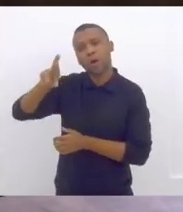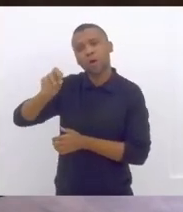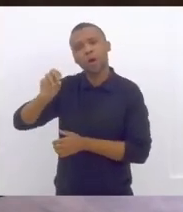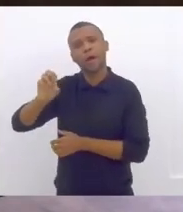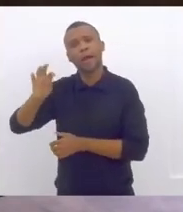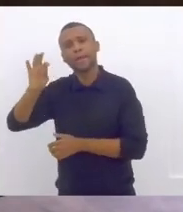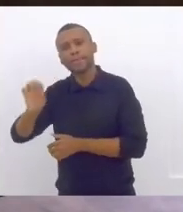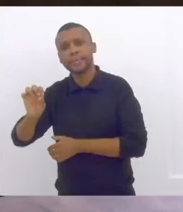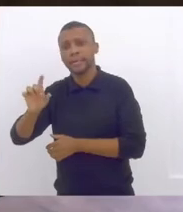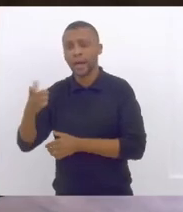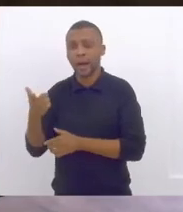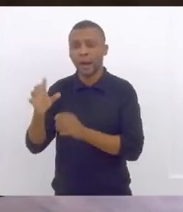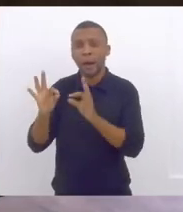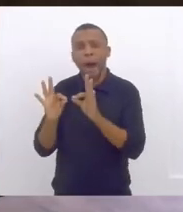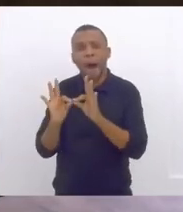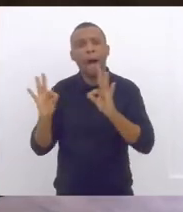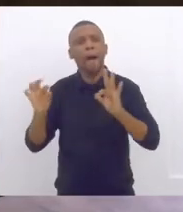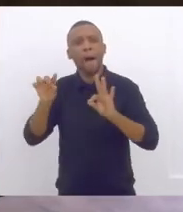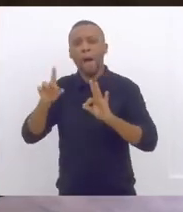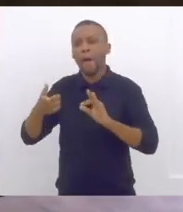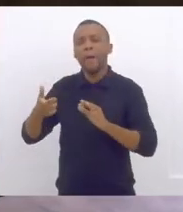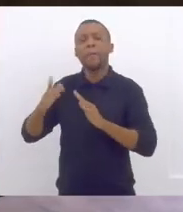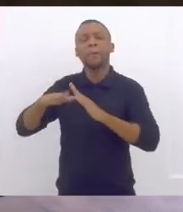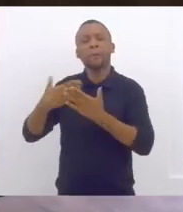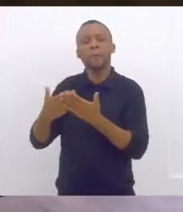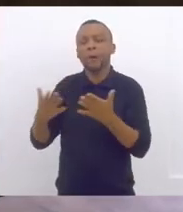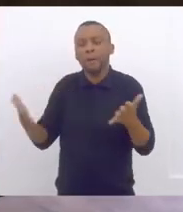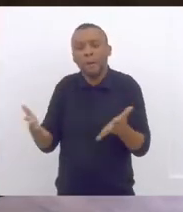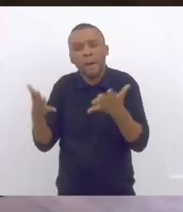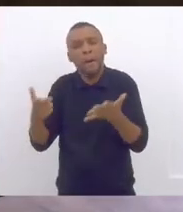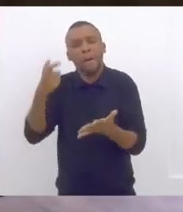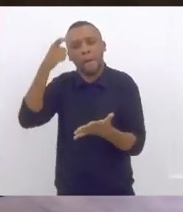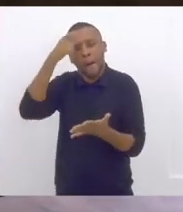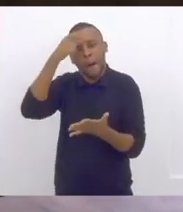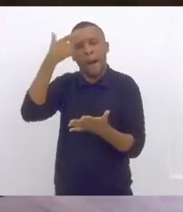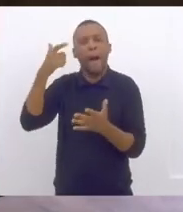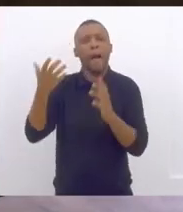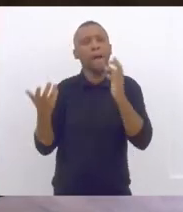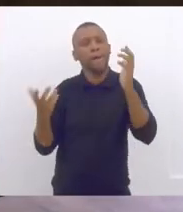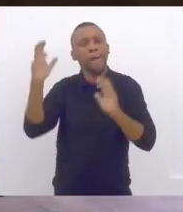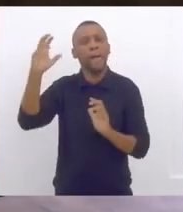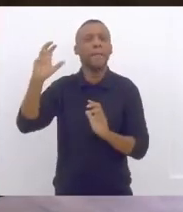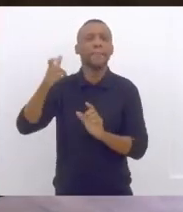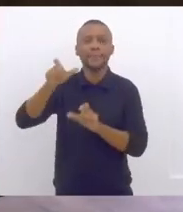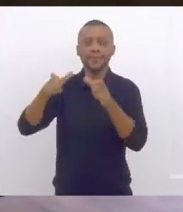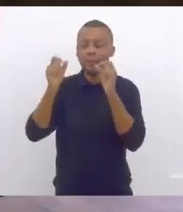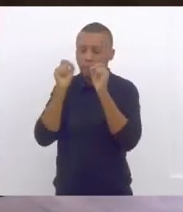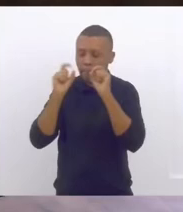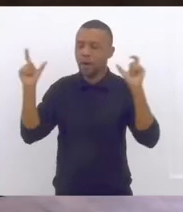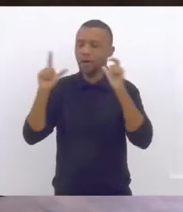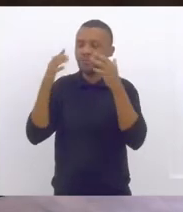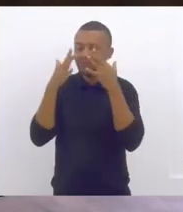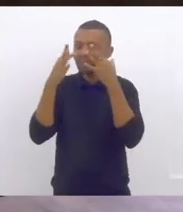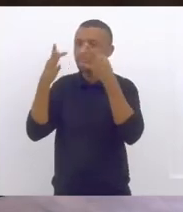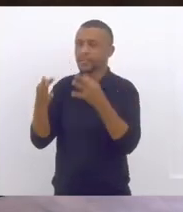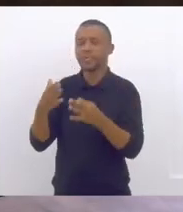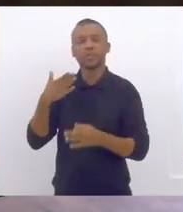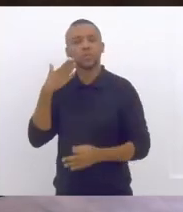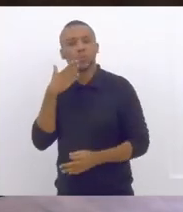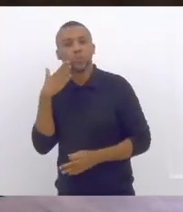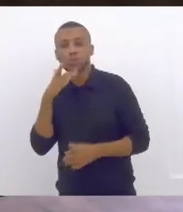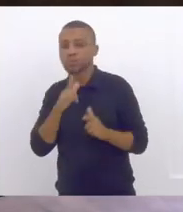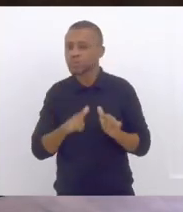institui neologismo, é isso mesmo, a escola tem que despertar consciências climáticas, ou seja, pessoas atentas, né, no discurso e na